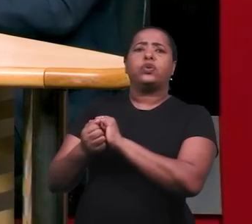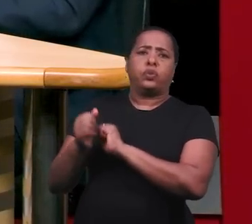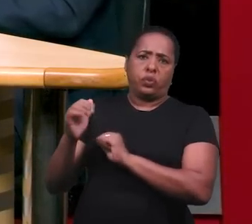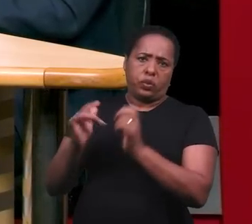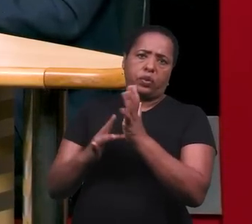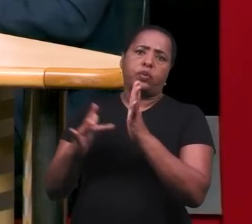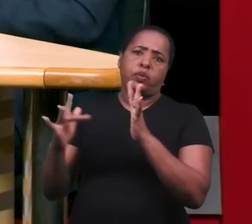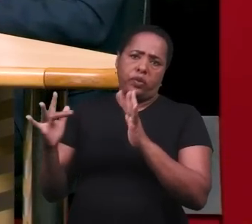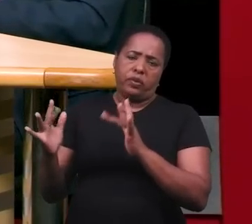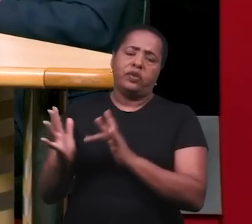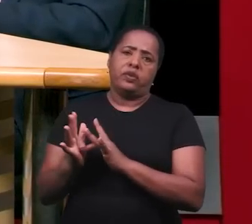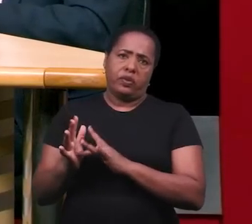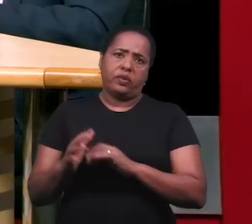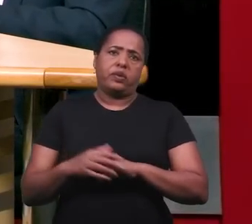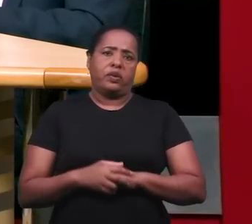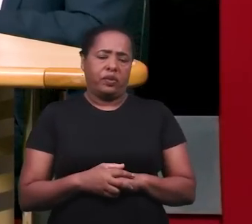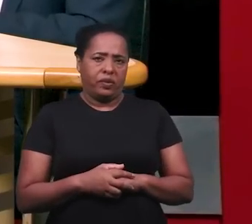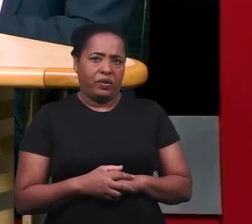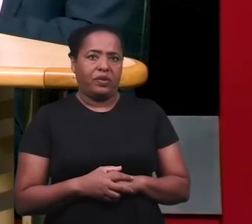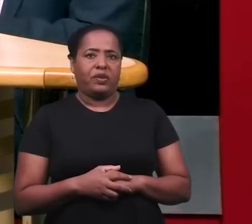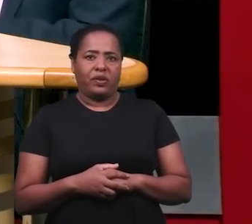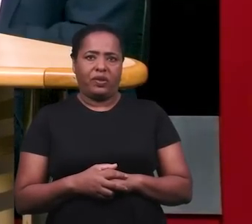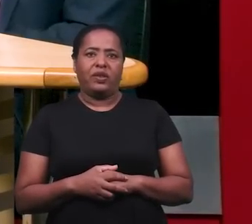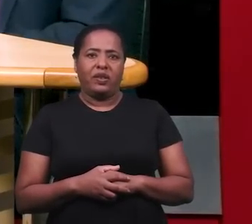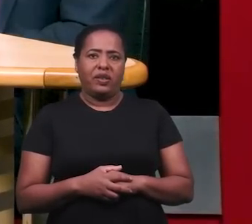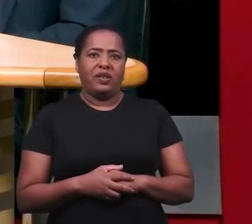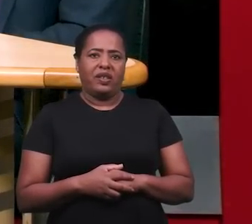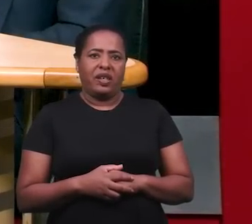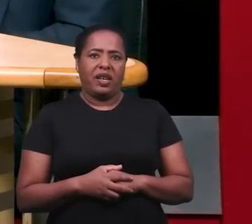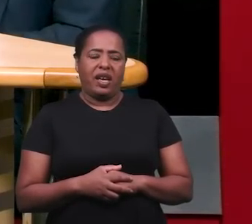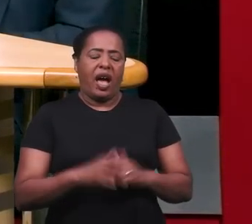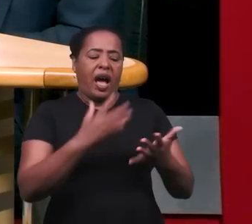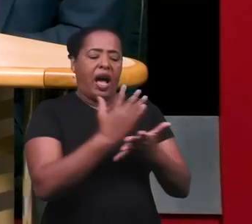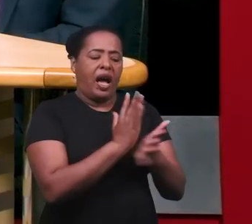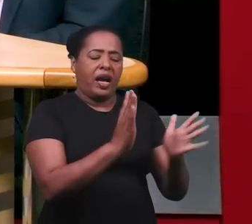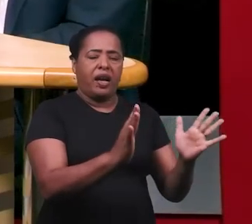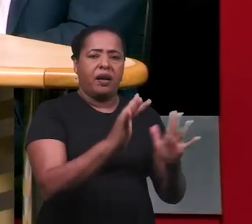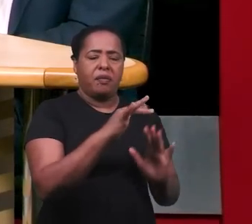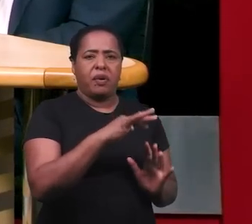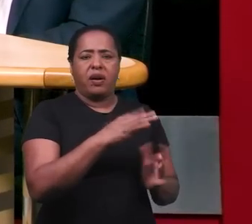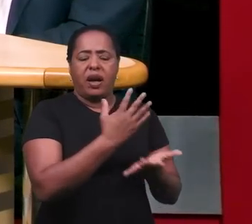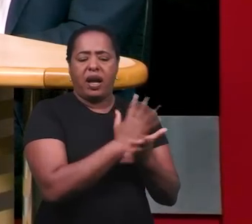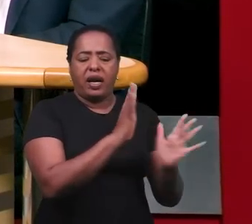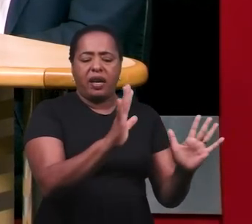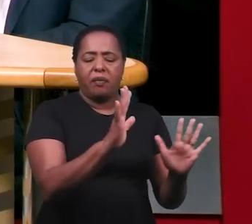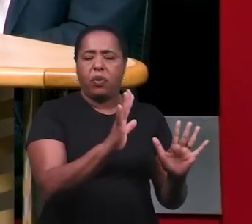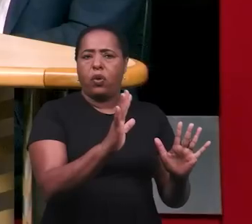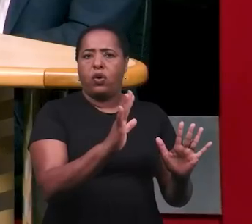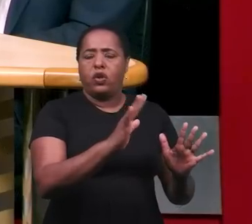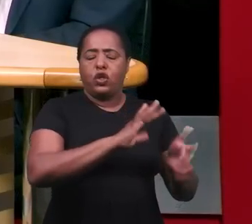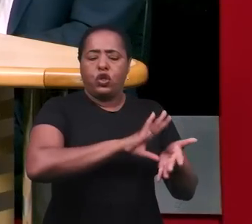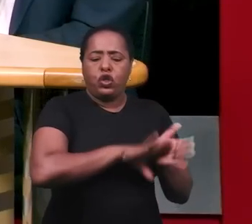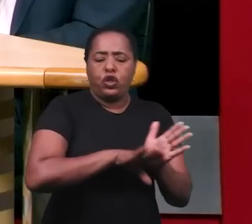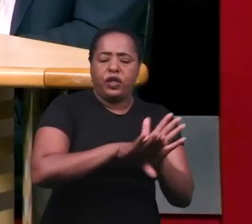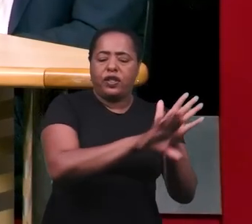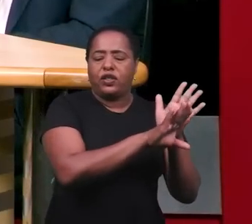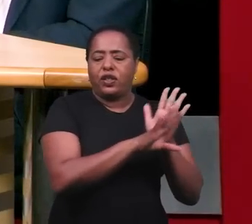aquilo. Para viver para Cristo. Glória a Deus. E morrer, às vezes, é muito difícil, não é? Dói, sempre dói, né?